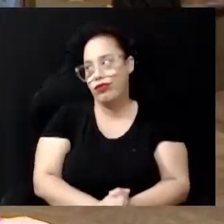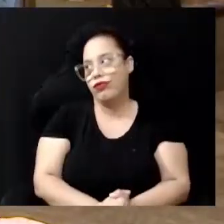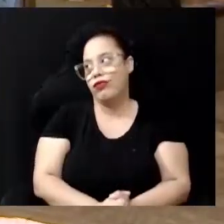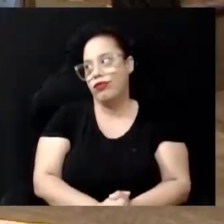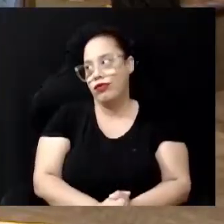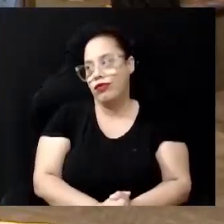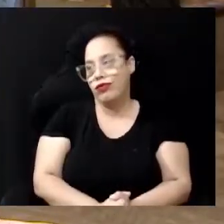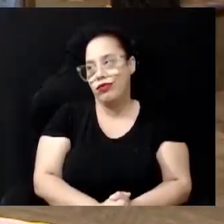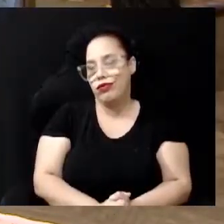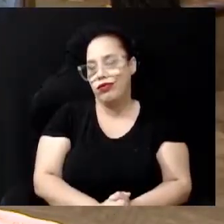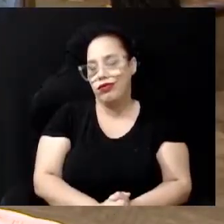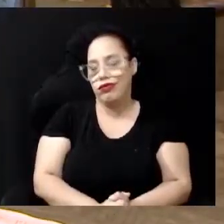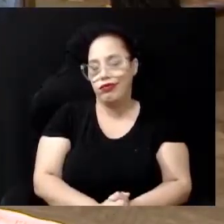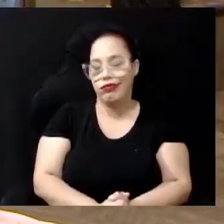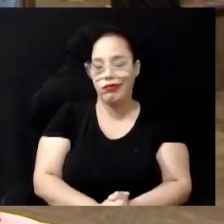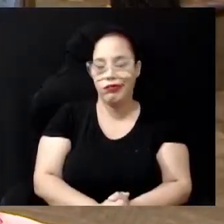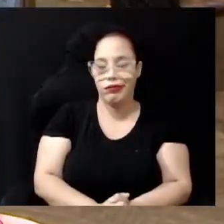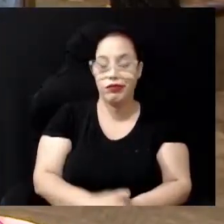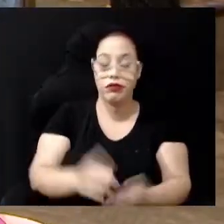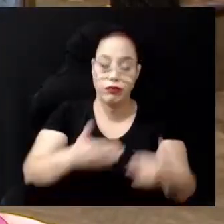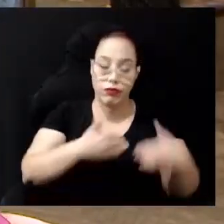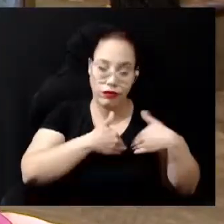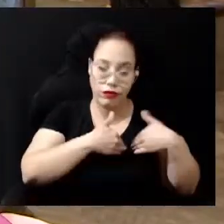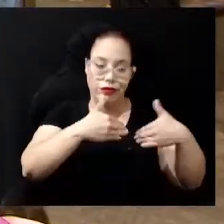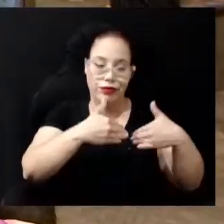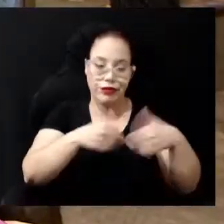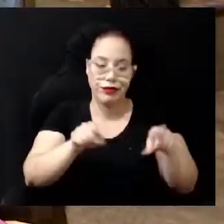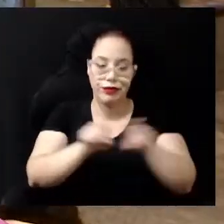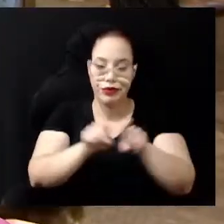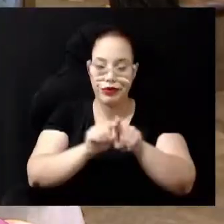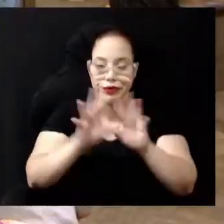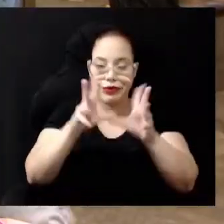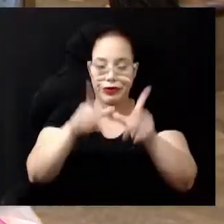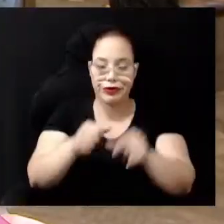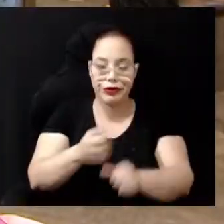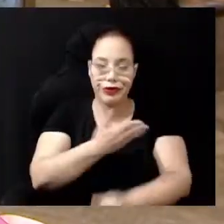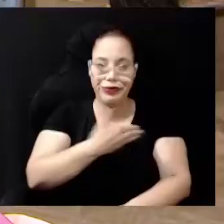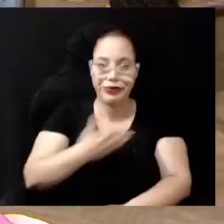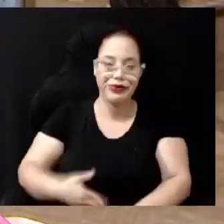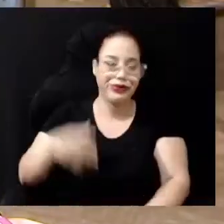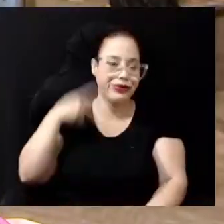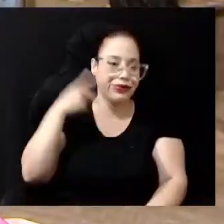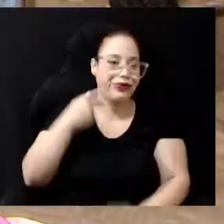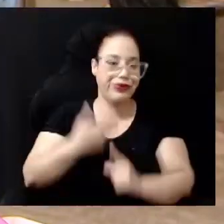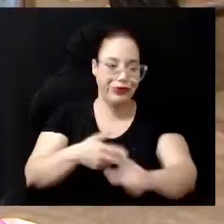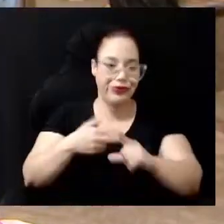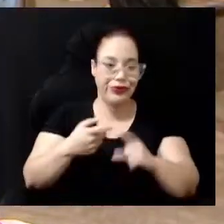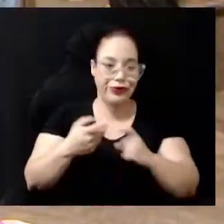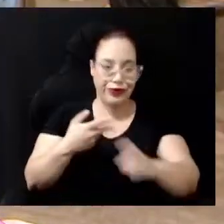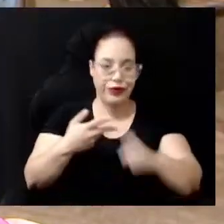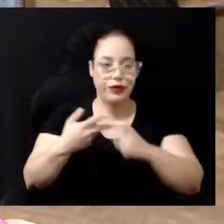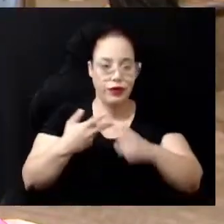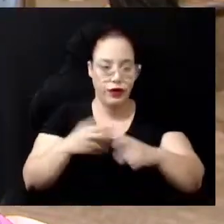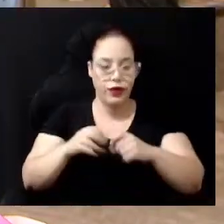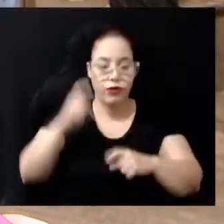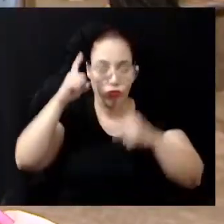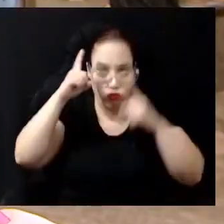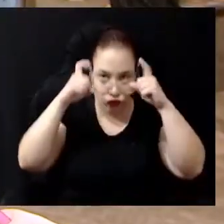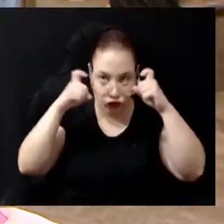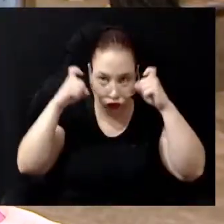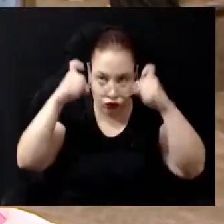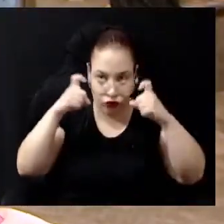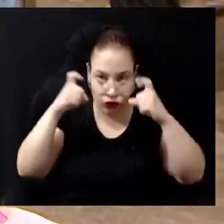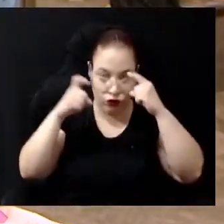seus filhos né Essa é uma condição e isso é uma responsabilidade também de todo o poder político legislativo